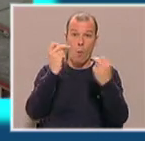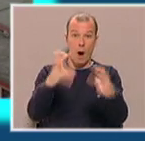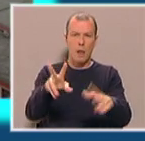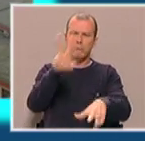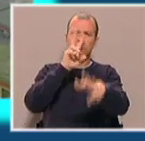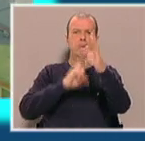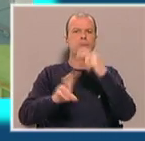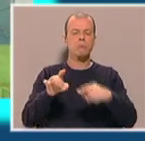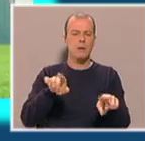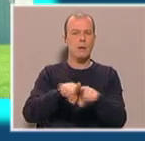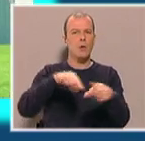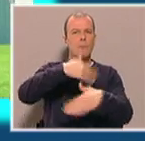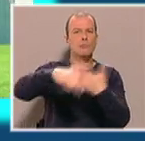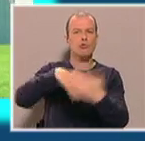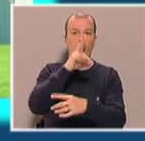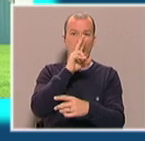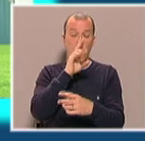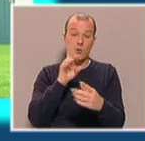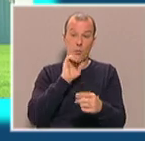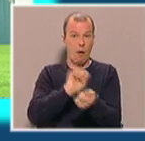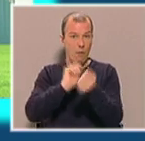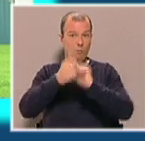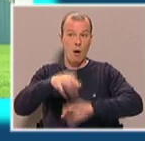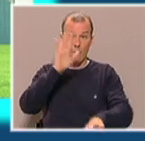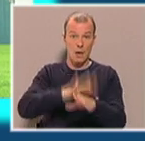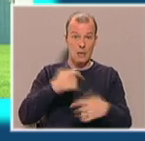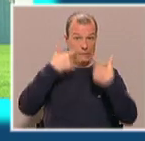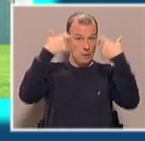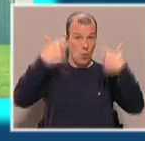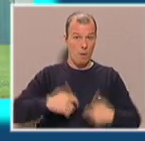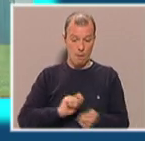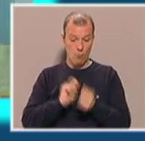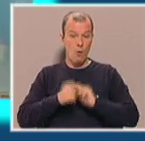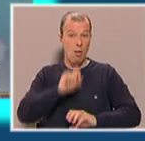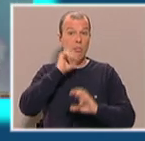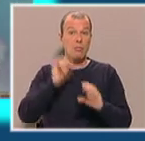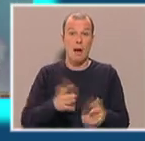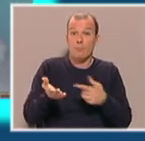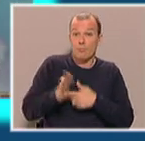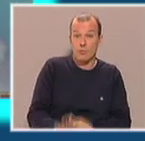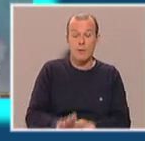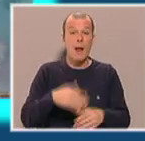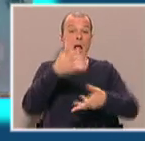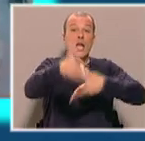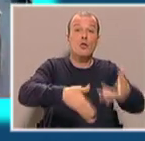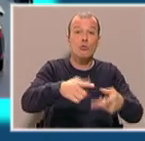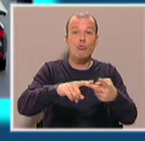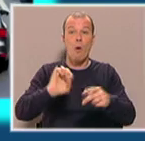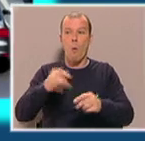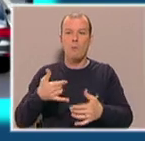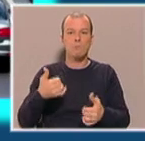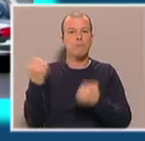inspiramos corresponde a uma mistura de gases que pode ser alterada pela atividade humana, nomeadamente pela indústria e